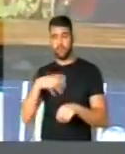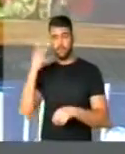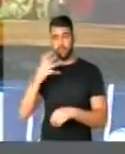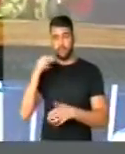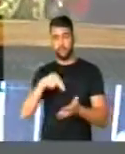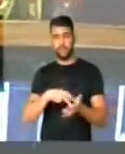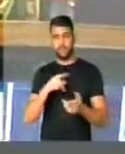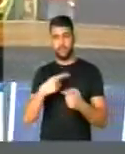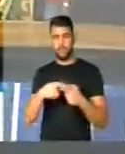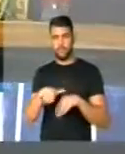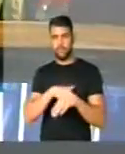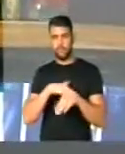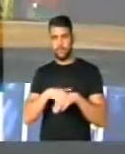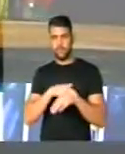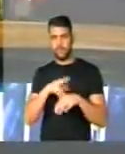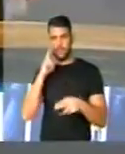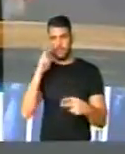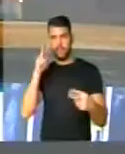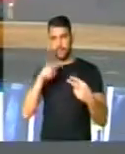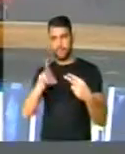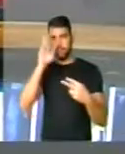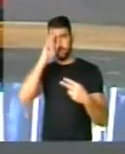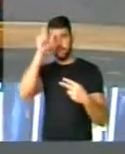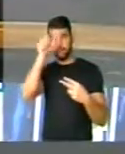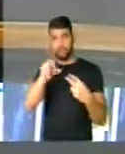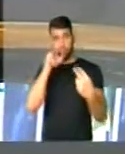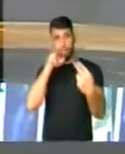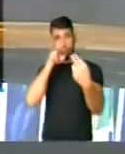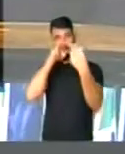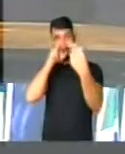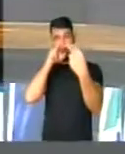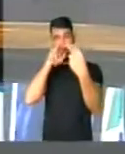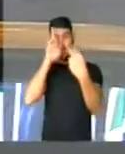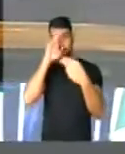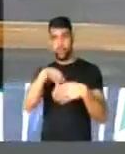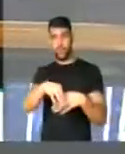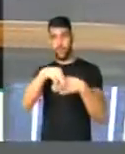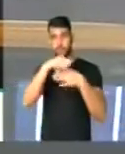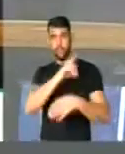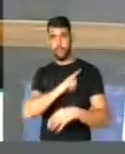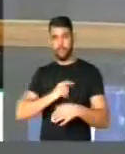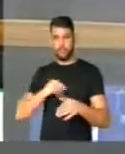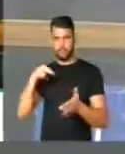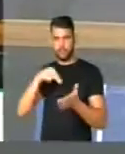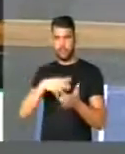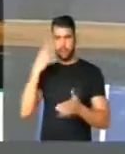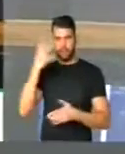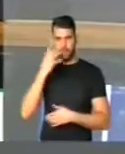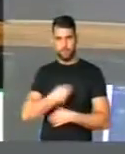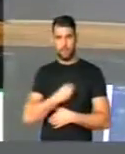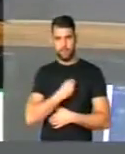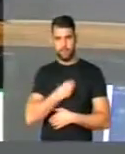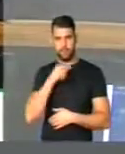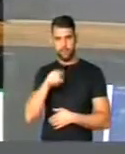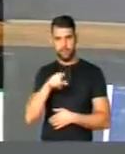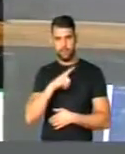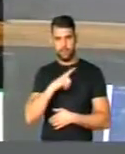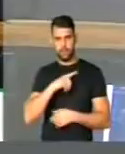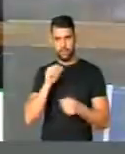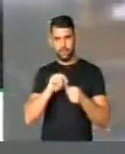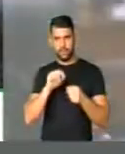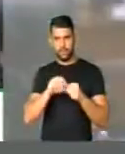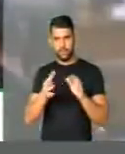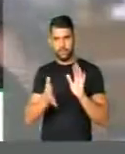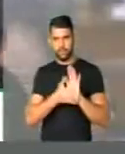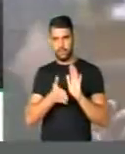tribuna para dialogar olhando para Vossa Excelência. O líder do governo subiu àquela tribuna e fez